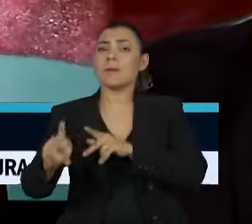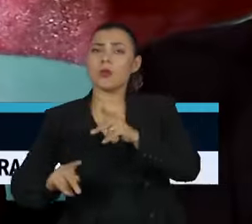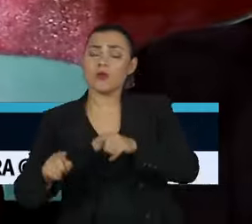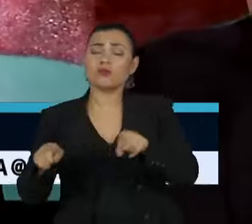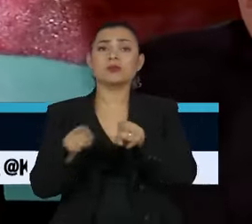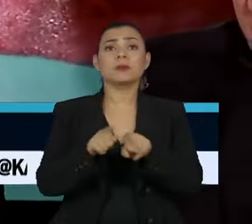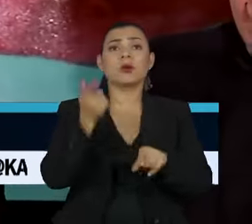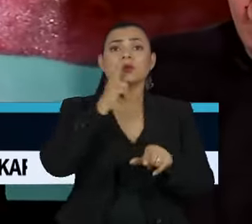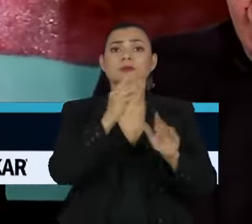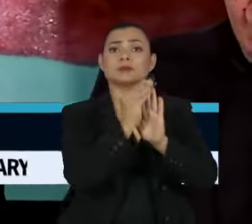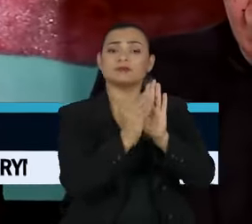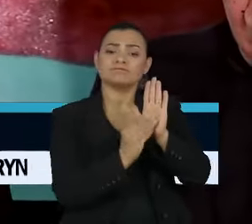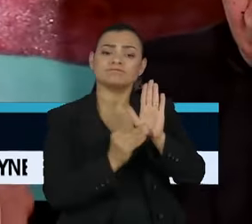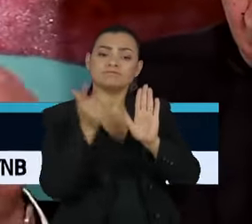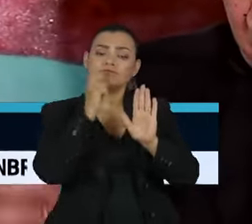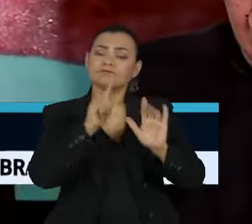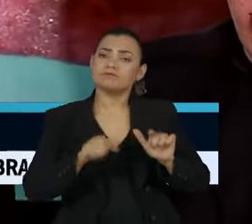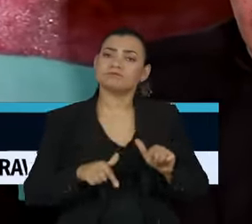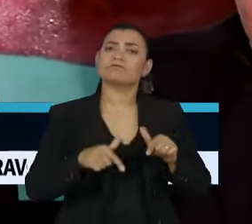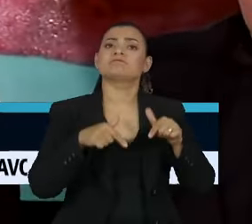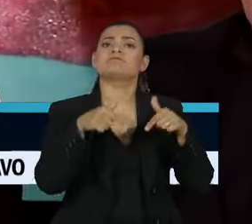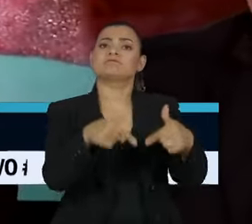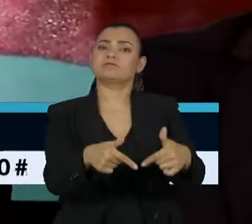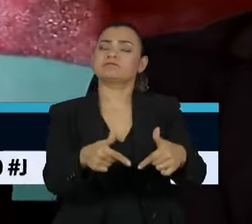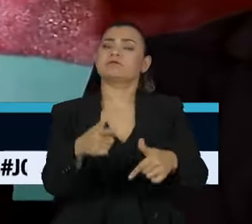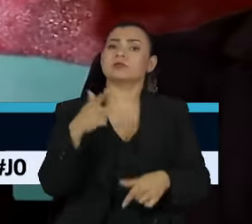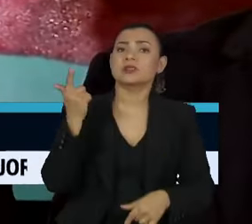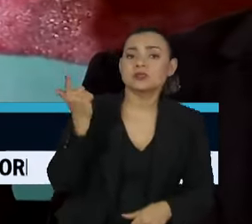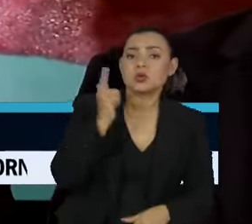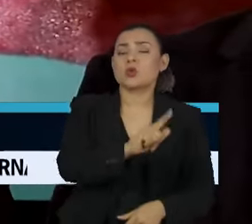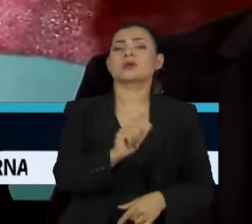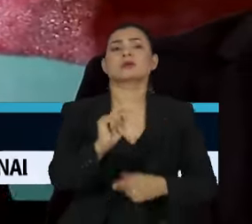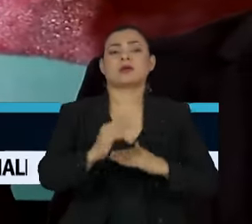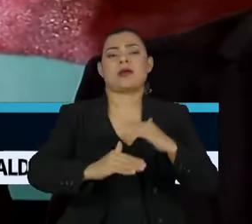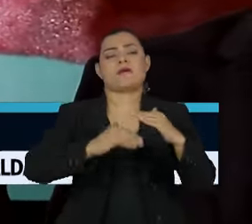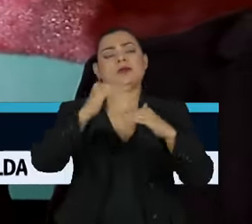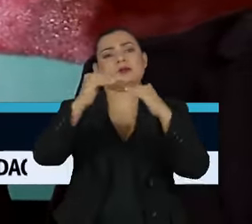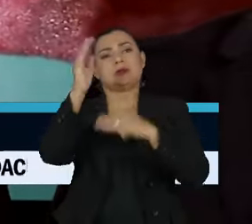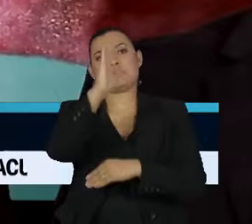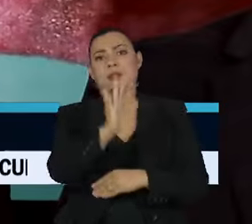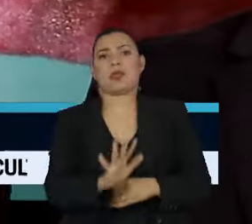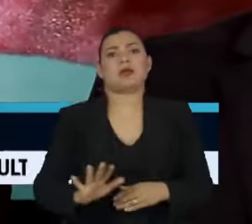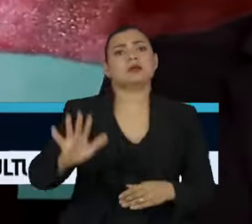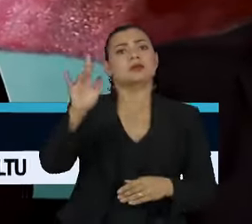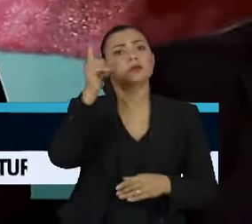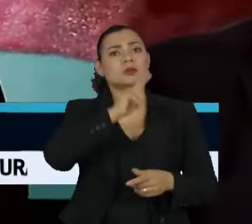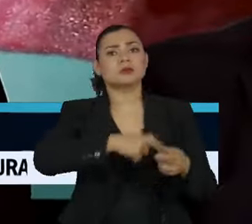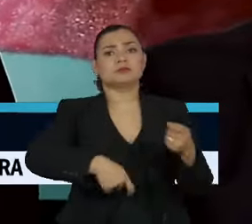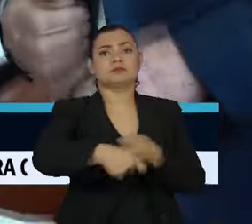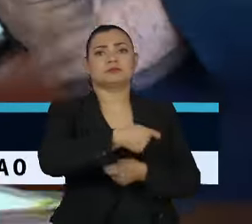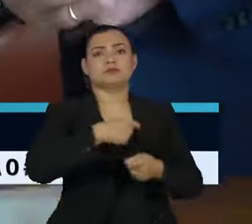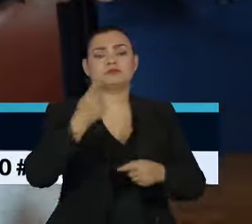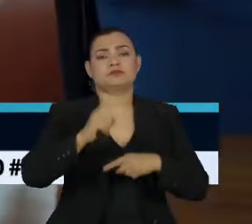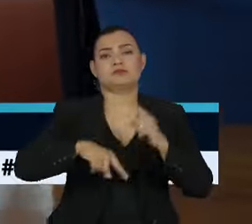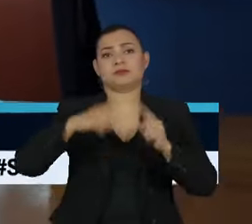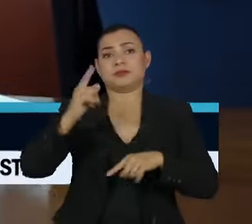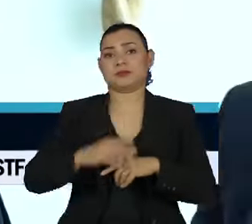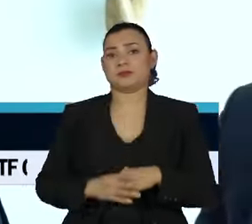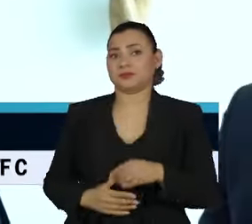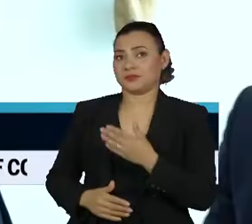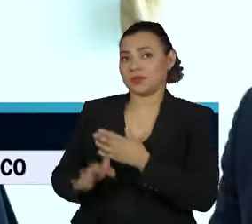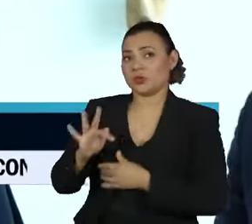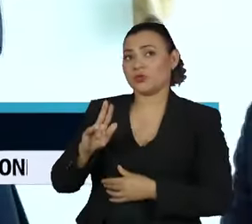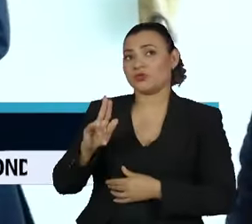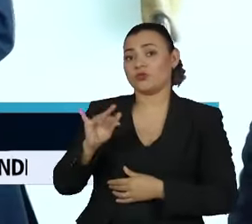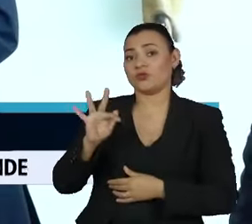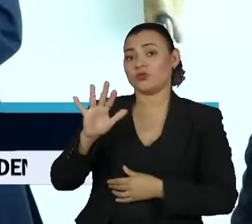colaborativa, para que de maneira propositiva, a gente possa avançar na agenda econômica do Brasil. Fufuca